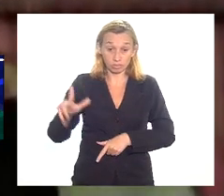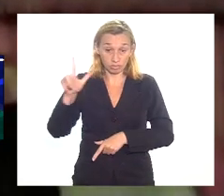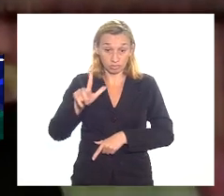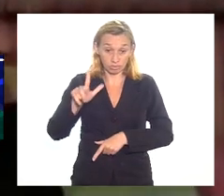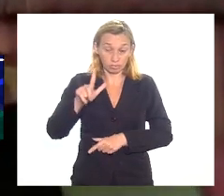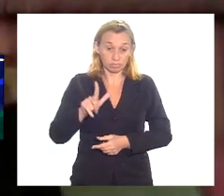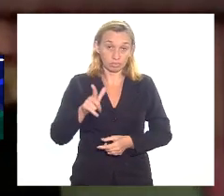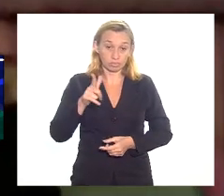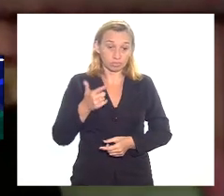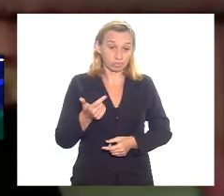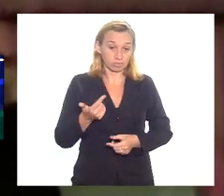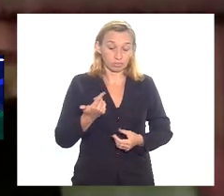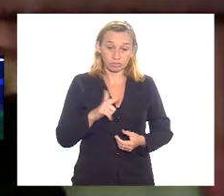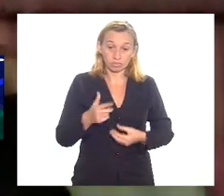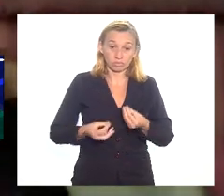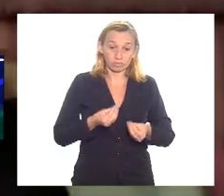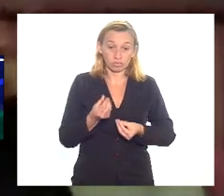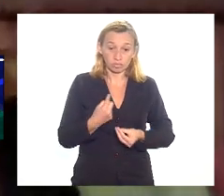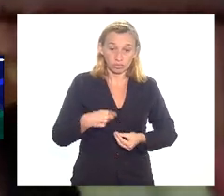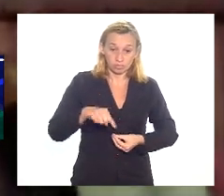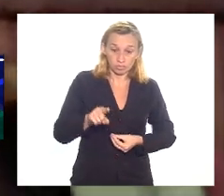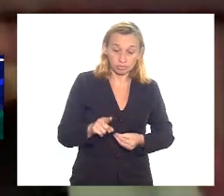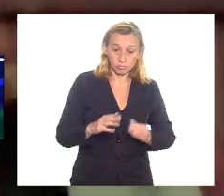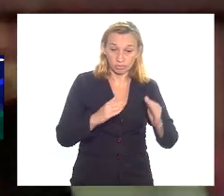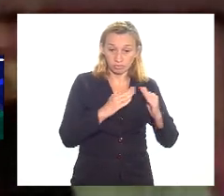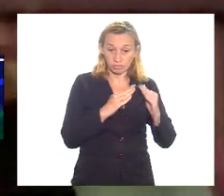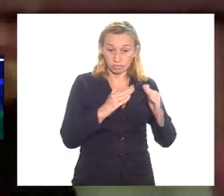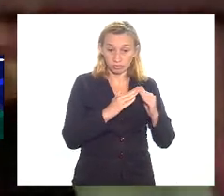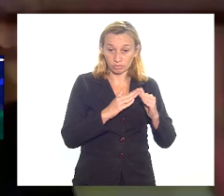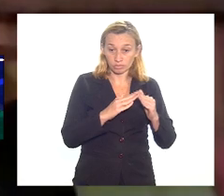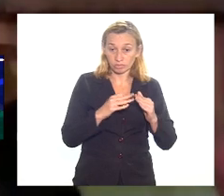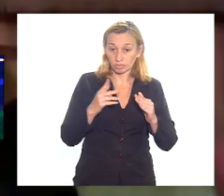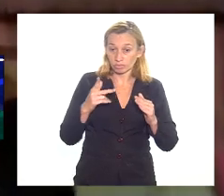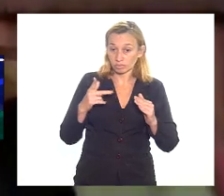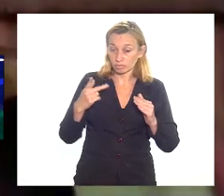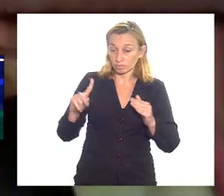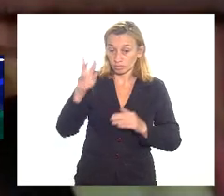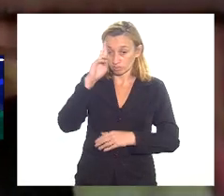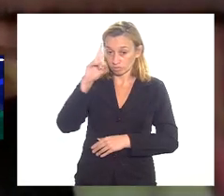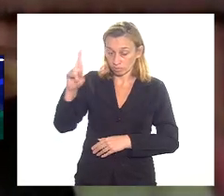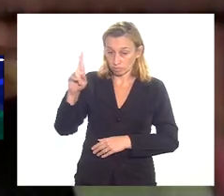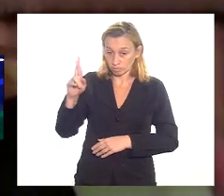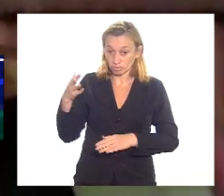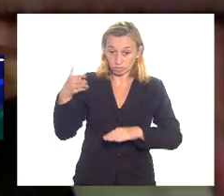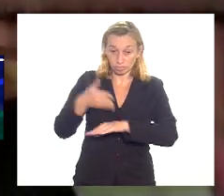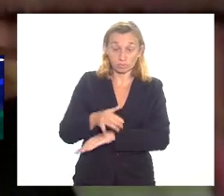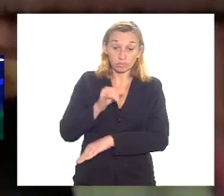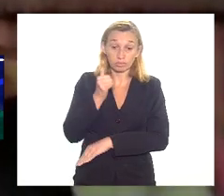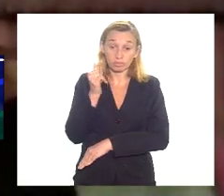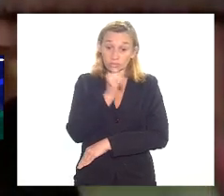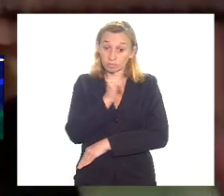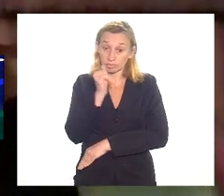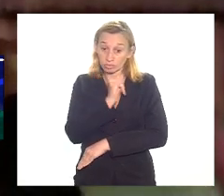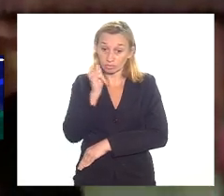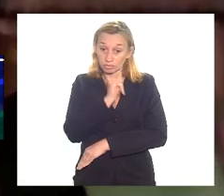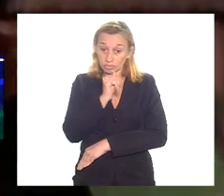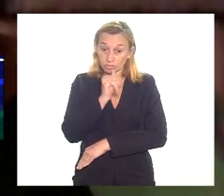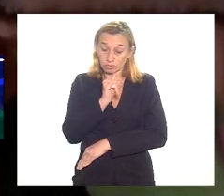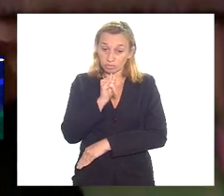Ficou impossibilitada de ir à sua casa porque os seus patrões que haviam chegado da Itália